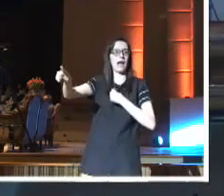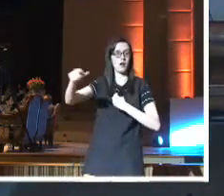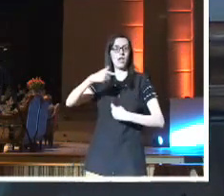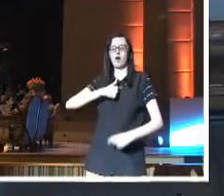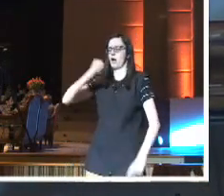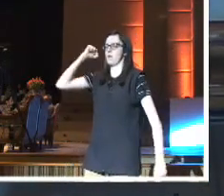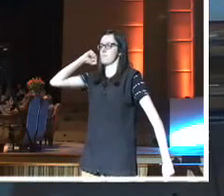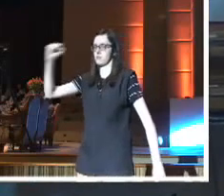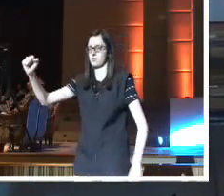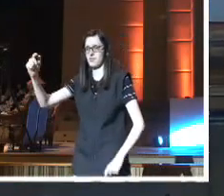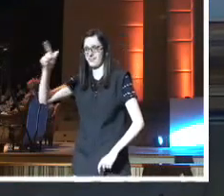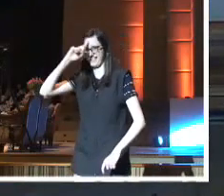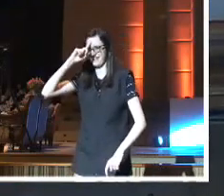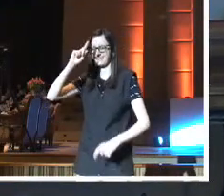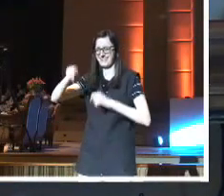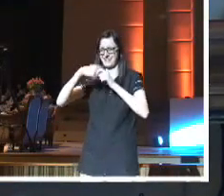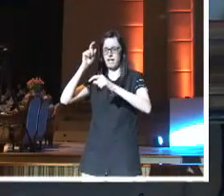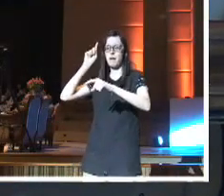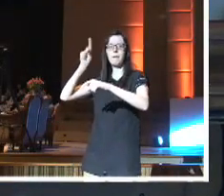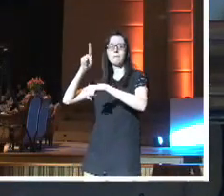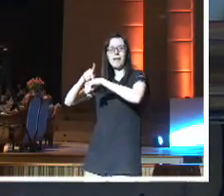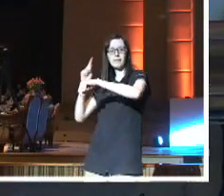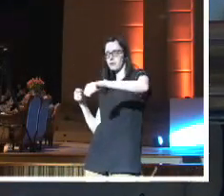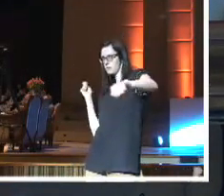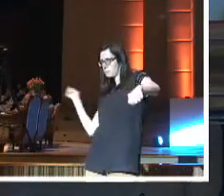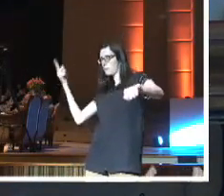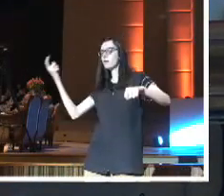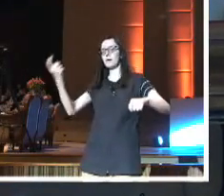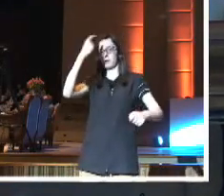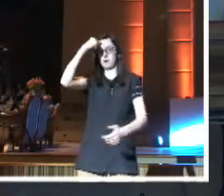fosse comigo, pelo menos a espada do meu herói eu ia pegar.